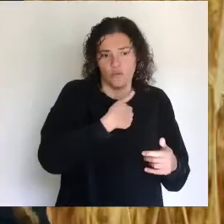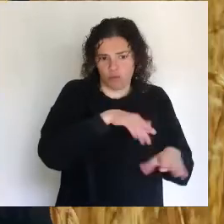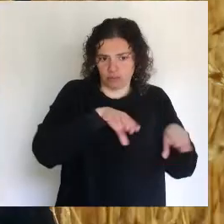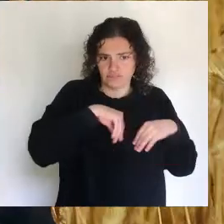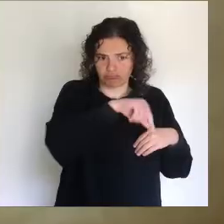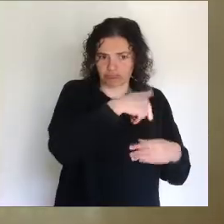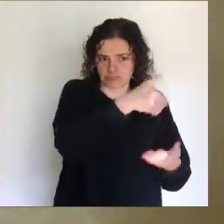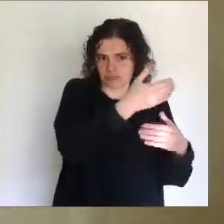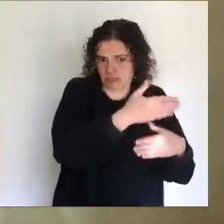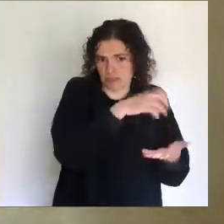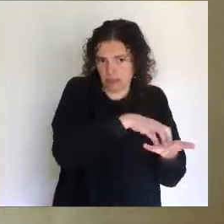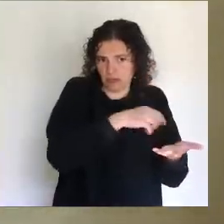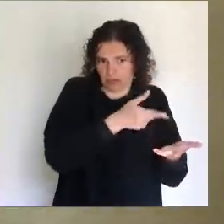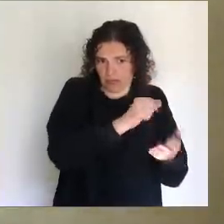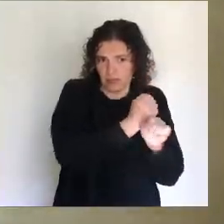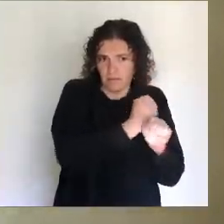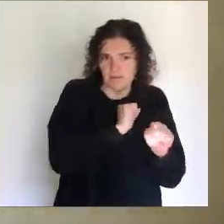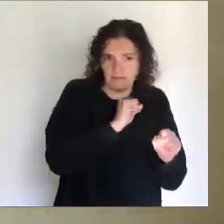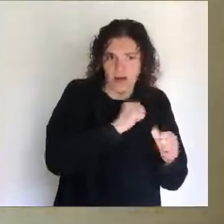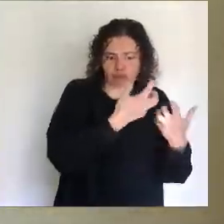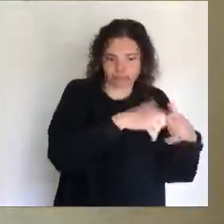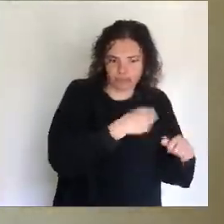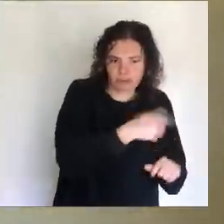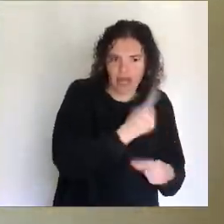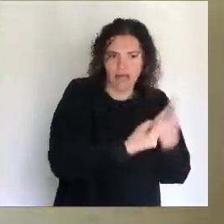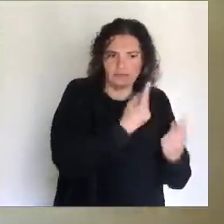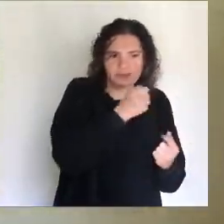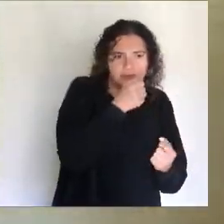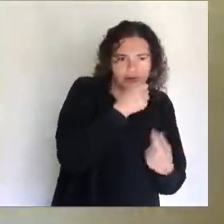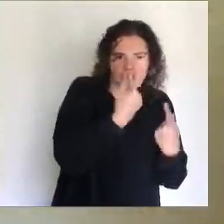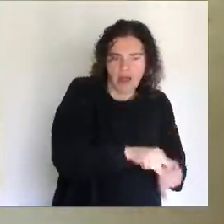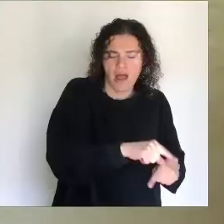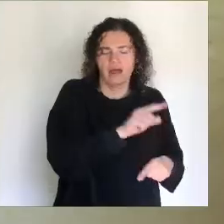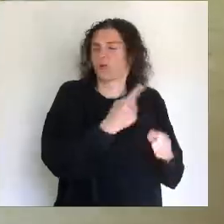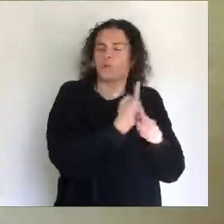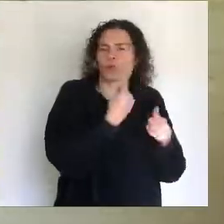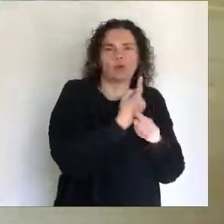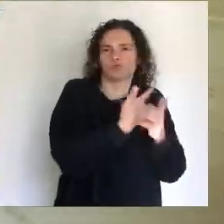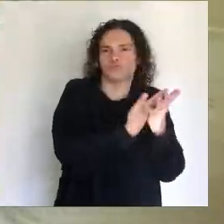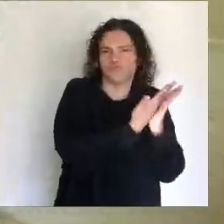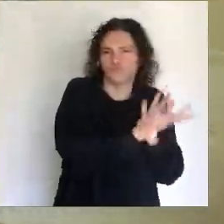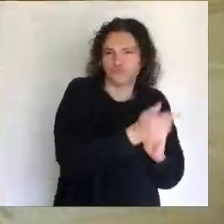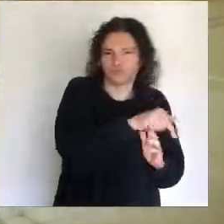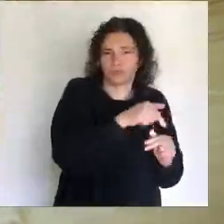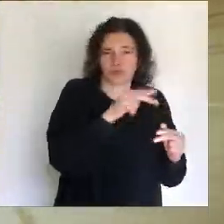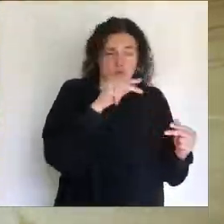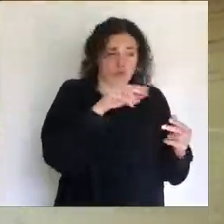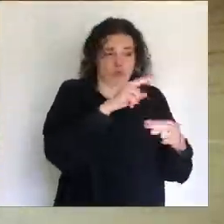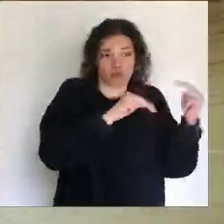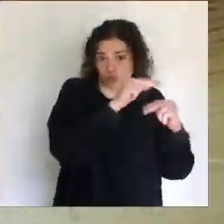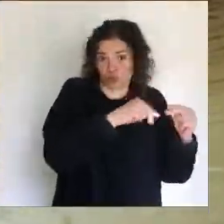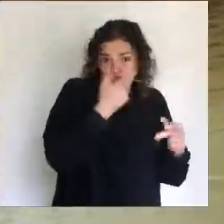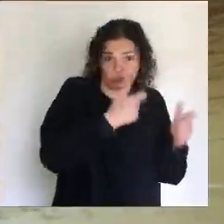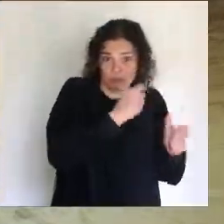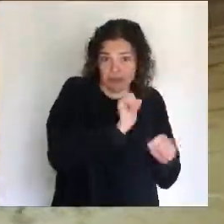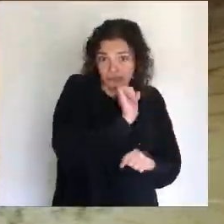instalação e no meu trabalho, que envolve motores, que envolve às vezes microfones e todas essas construções